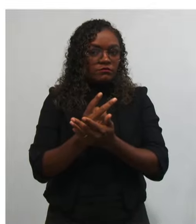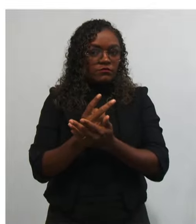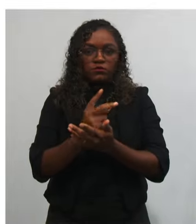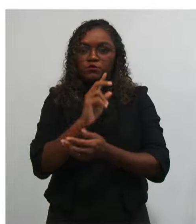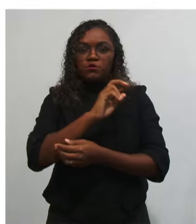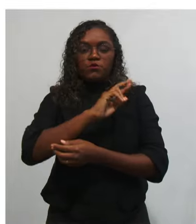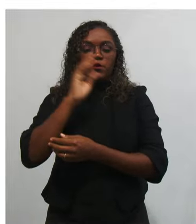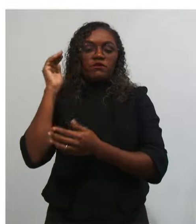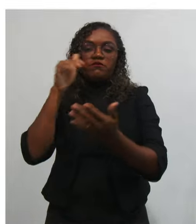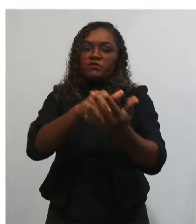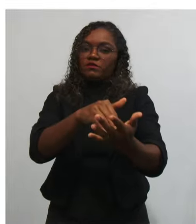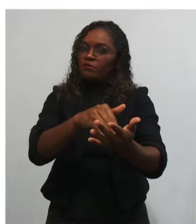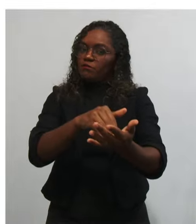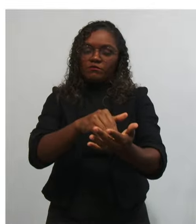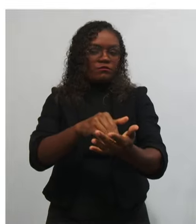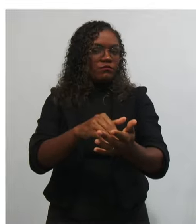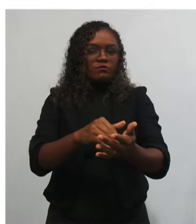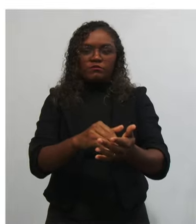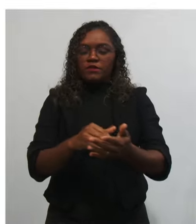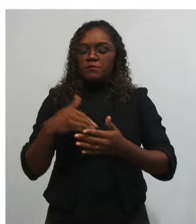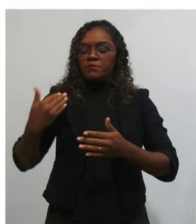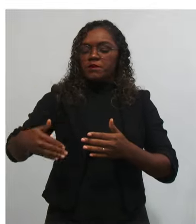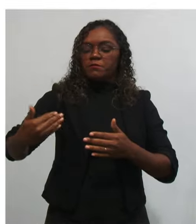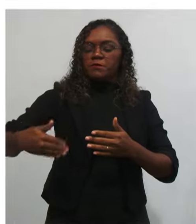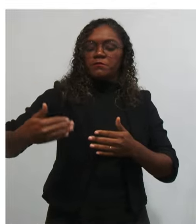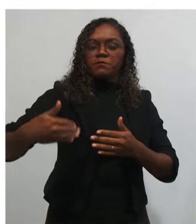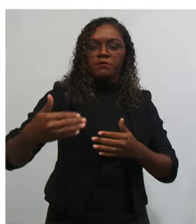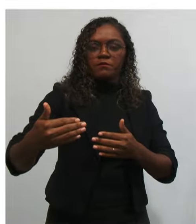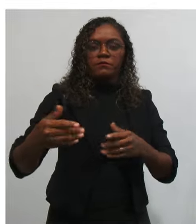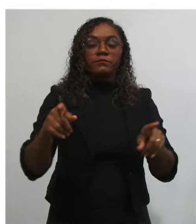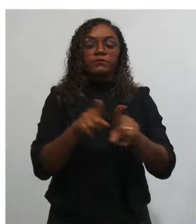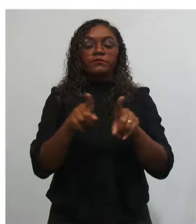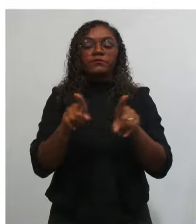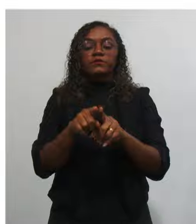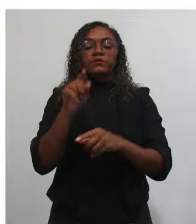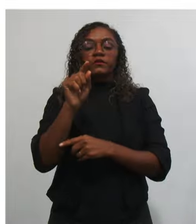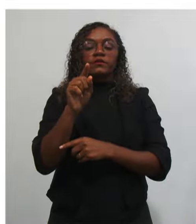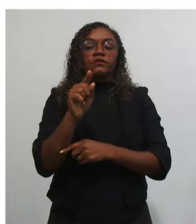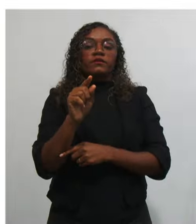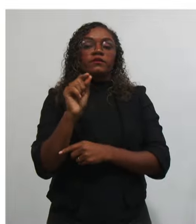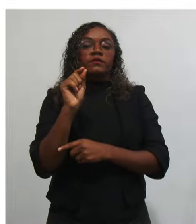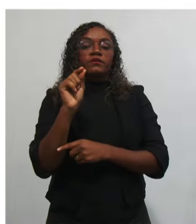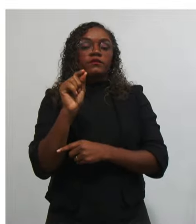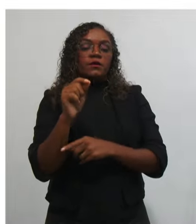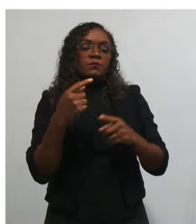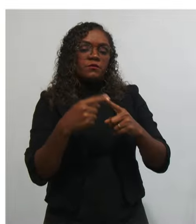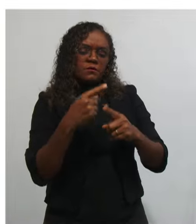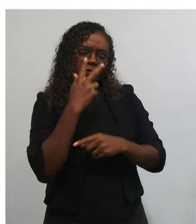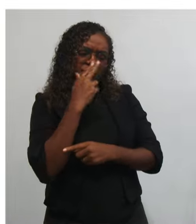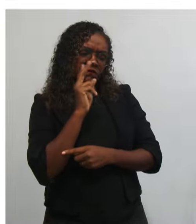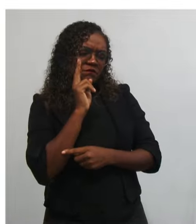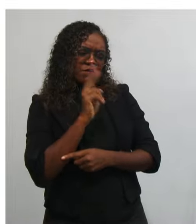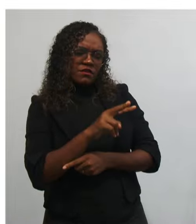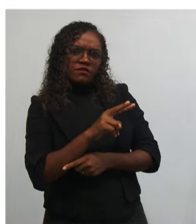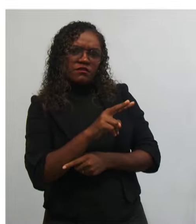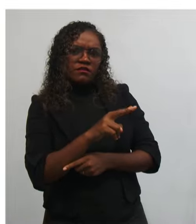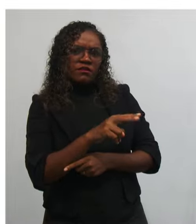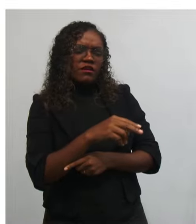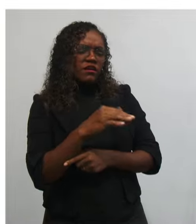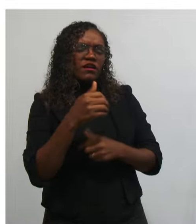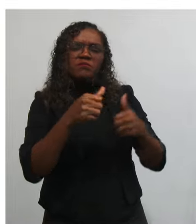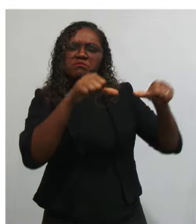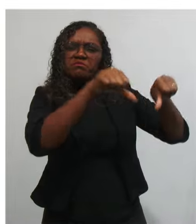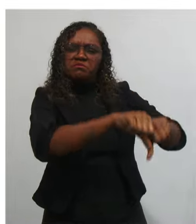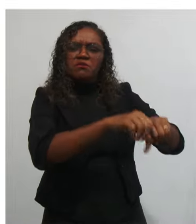do período e não no final o exame também culpabiliza o aluno pelo fracasso e não promove melhorias nas